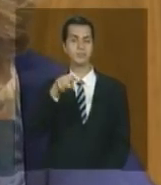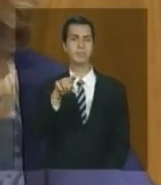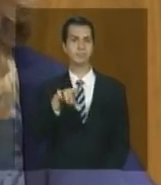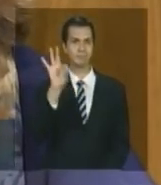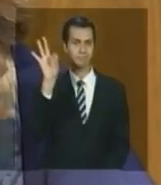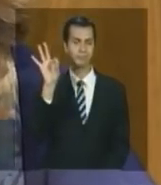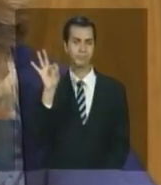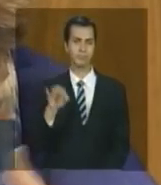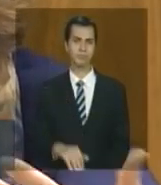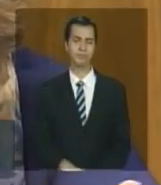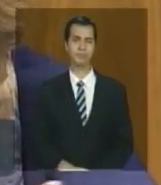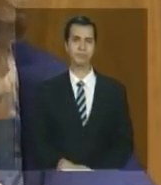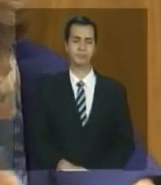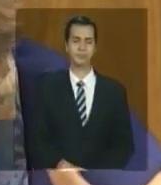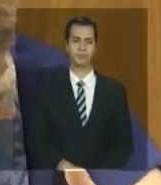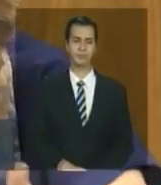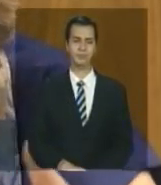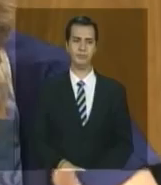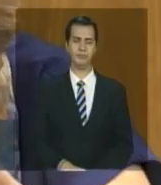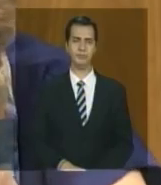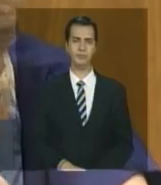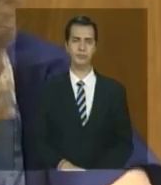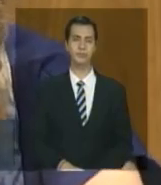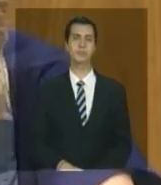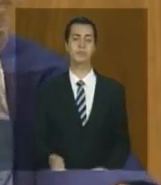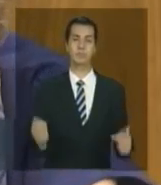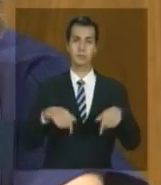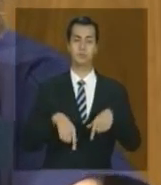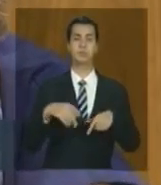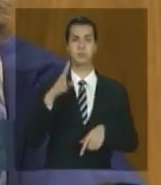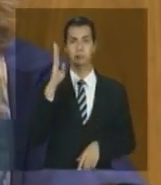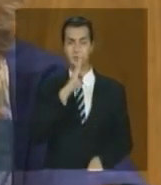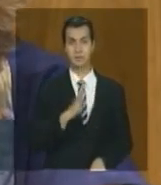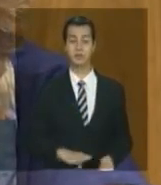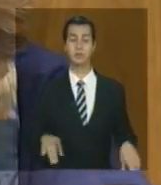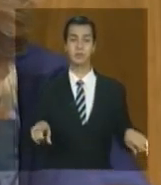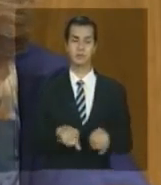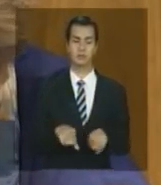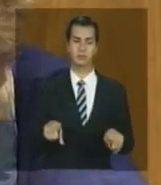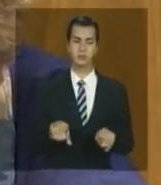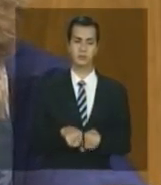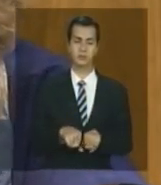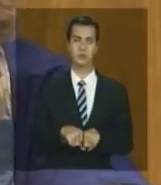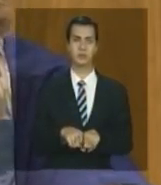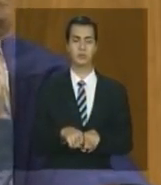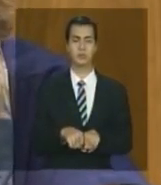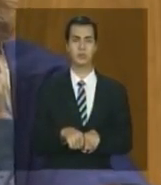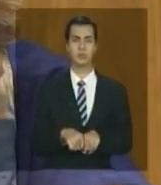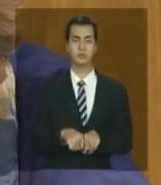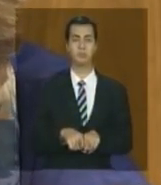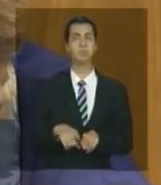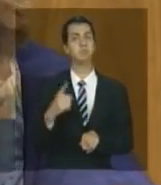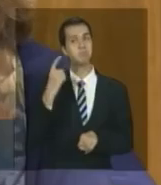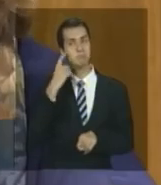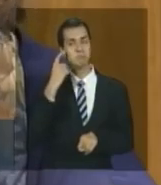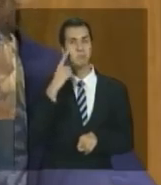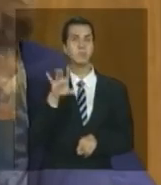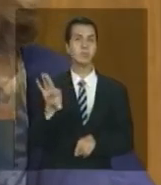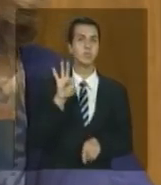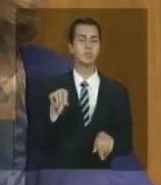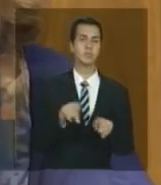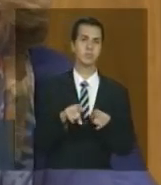é um dos modelos, um dos sistemas e modelos que estão em consideração também pelo lado brasileiro, e